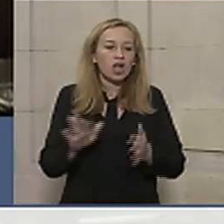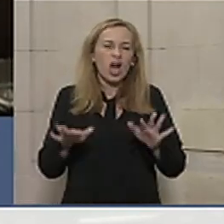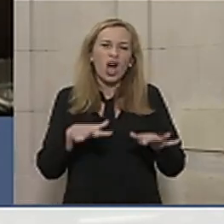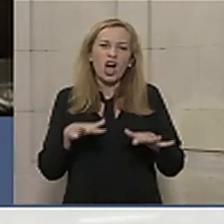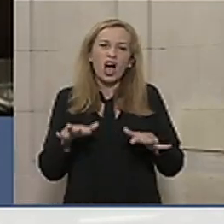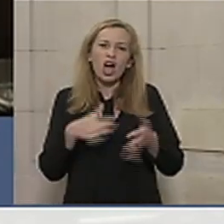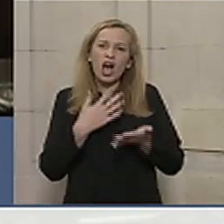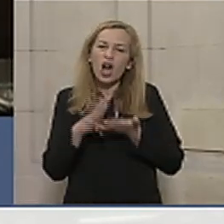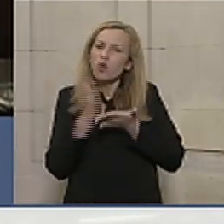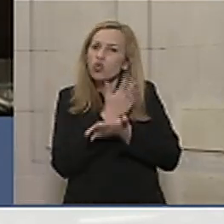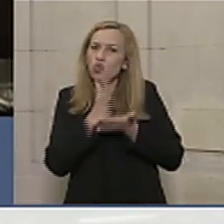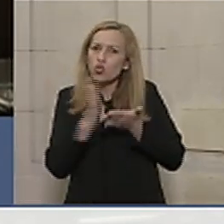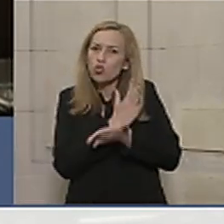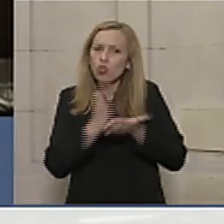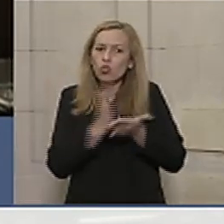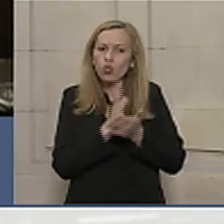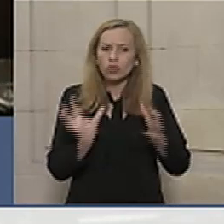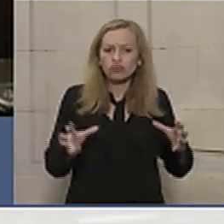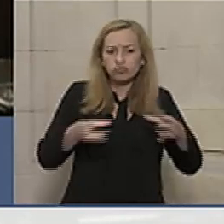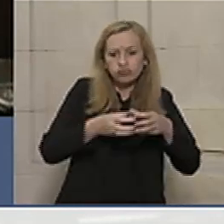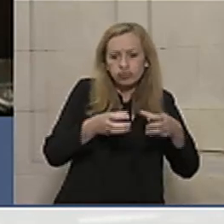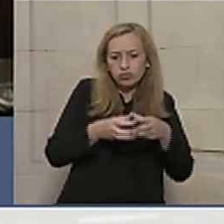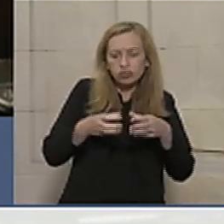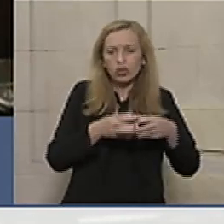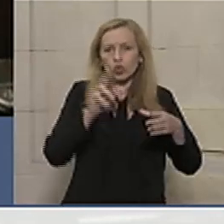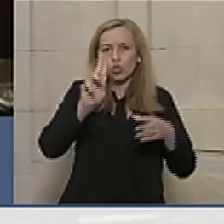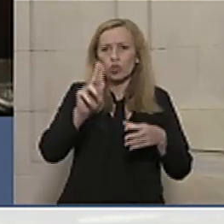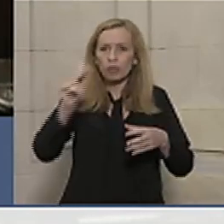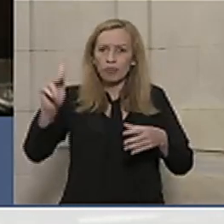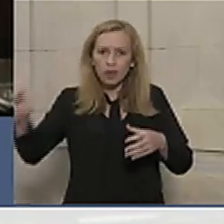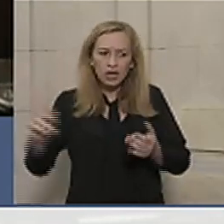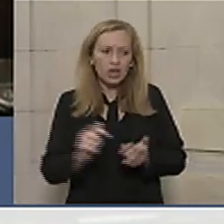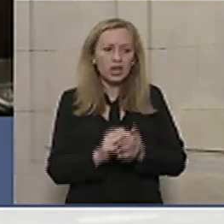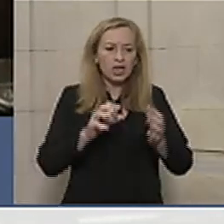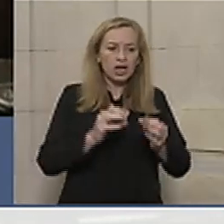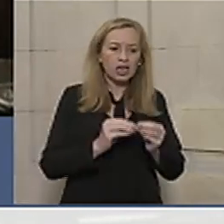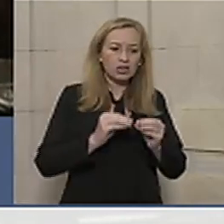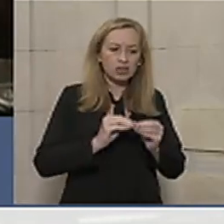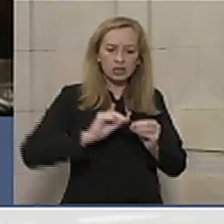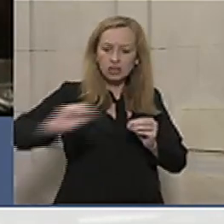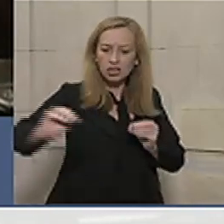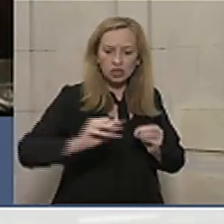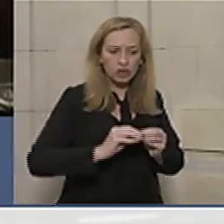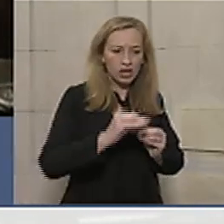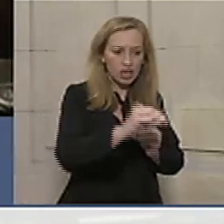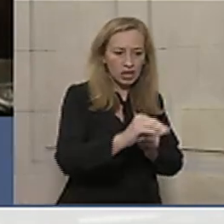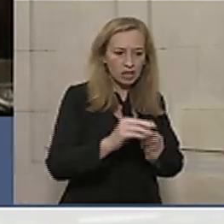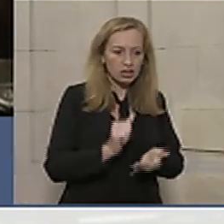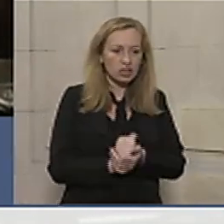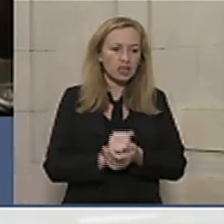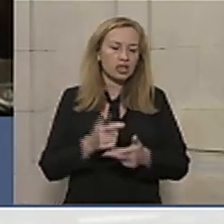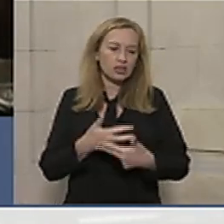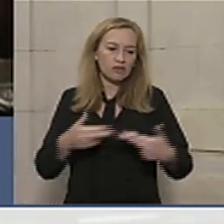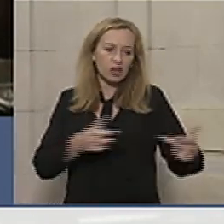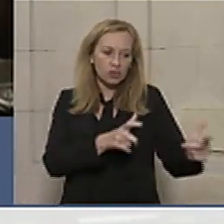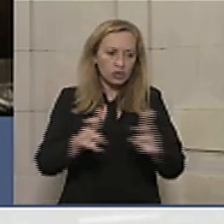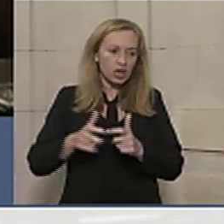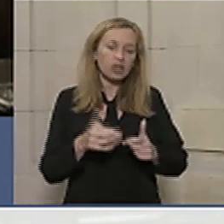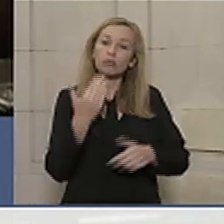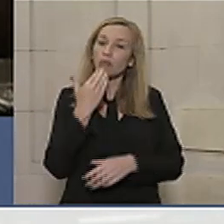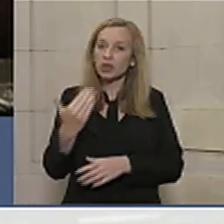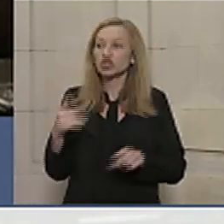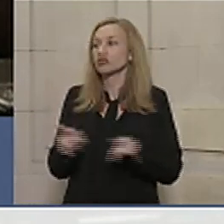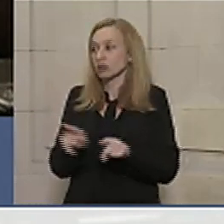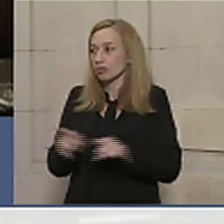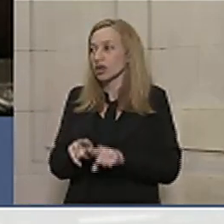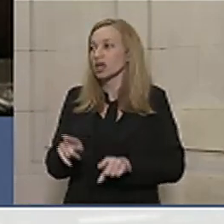unidades de UPP, e a transferência desses policiais para os batalhões. E o pedido aqui é feito em cima de uma indicação, um ofício que nós fizemos também